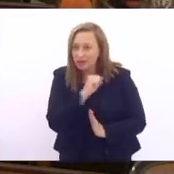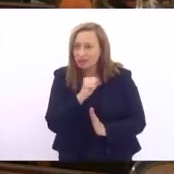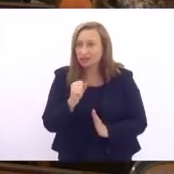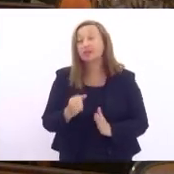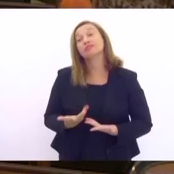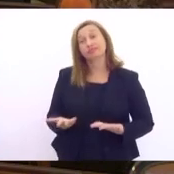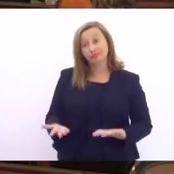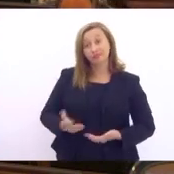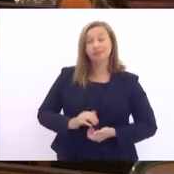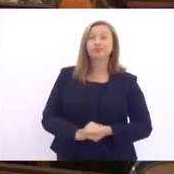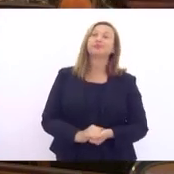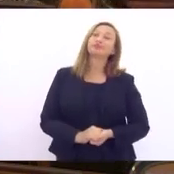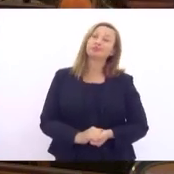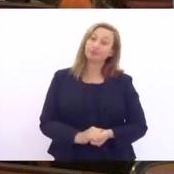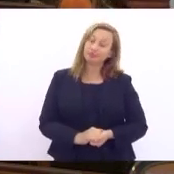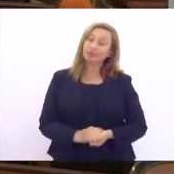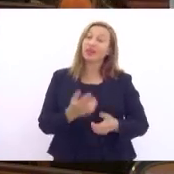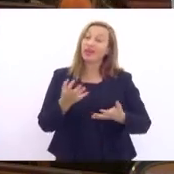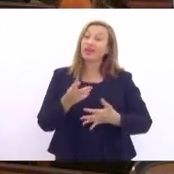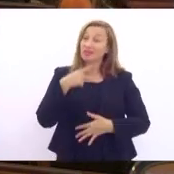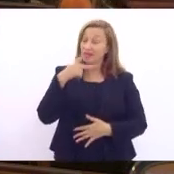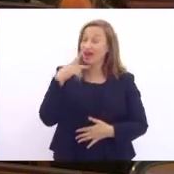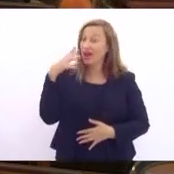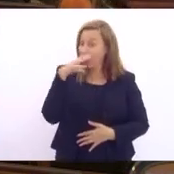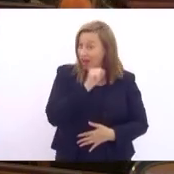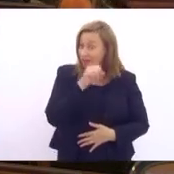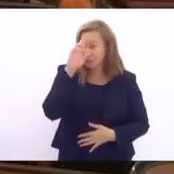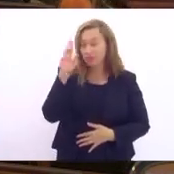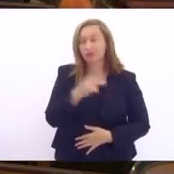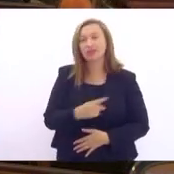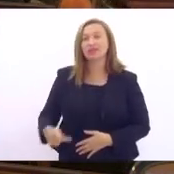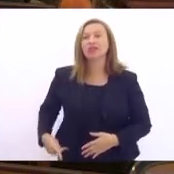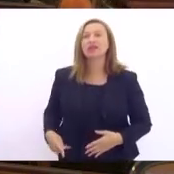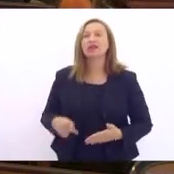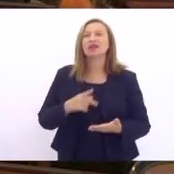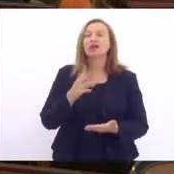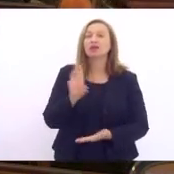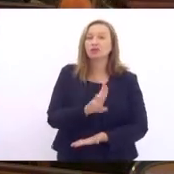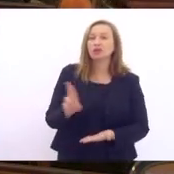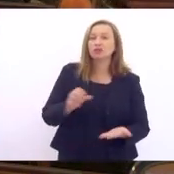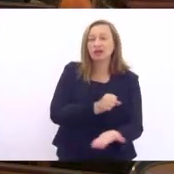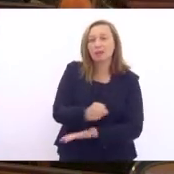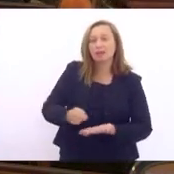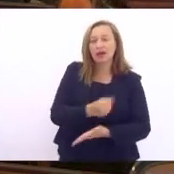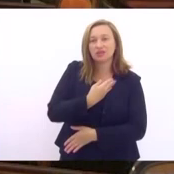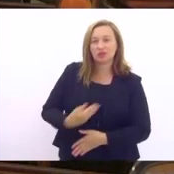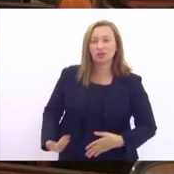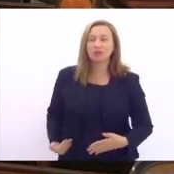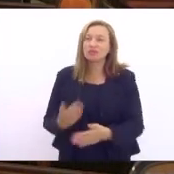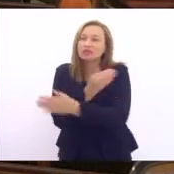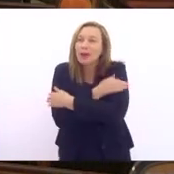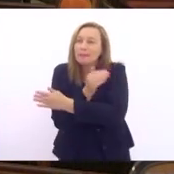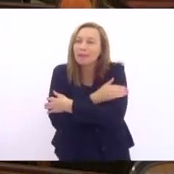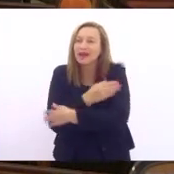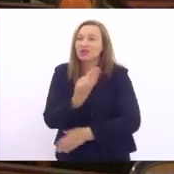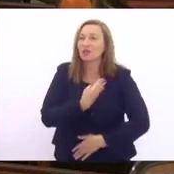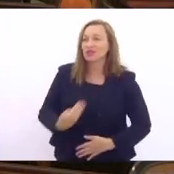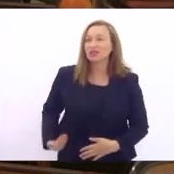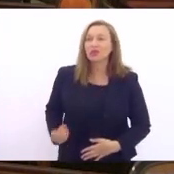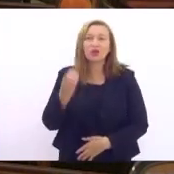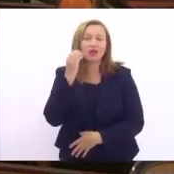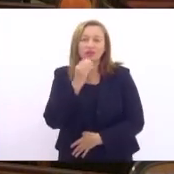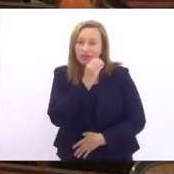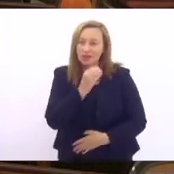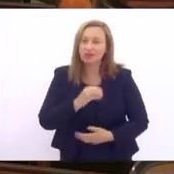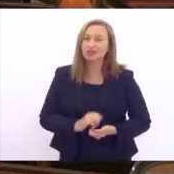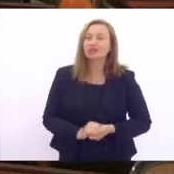Queria falar aqui rapidamente, presidente, em nome da base do governo, e estender aqui o nosso abraço ao nosso governador Cláudio Castro. Nosso líder não está aqui agora, nosso